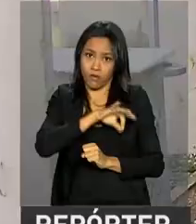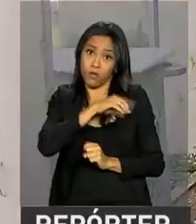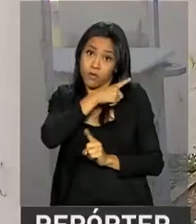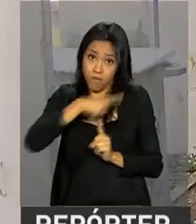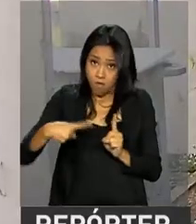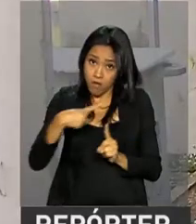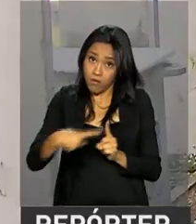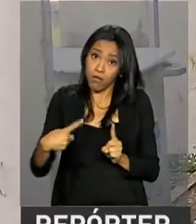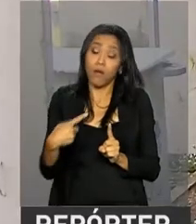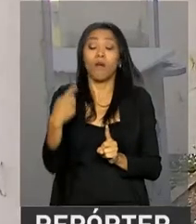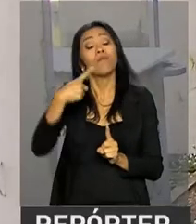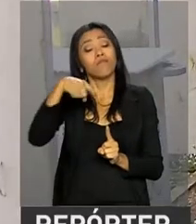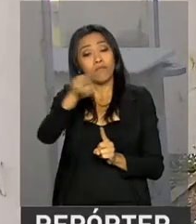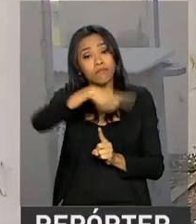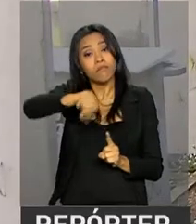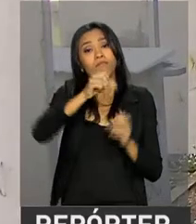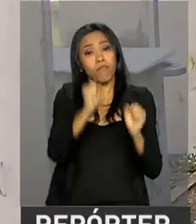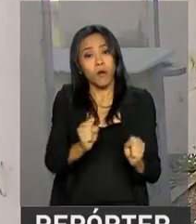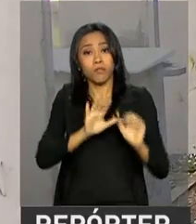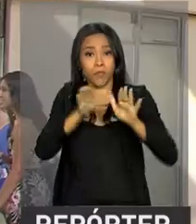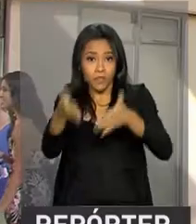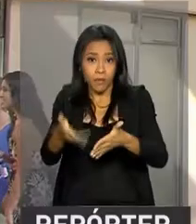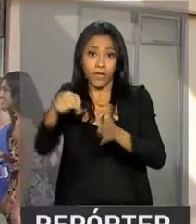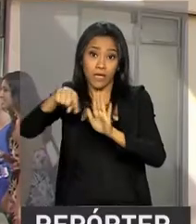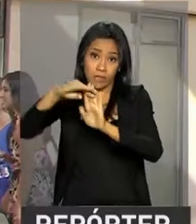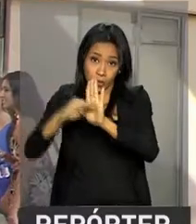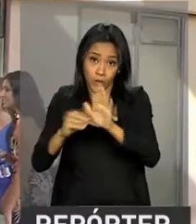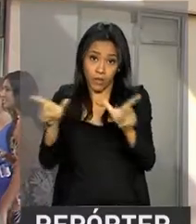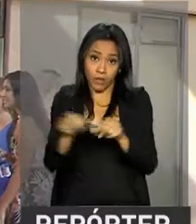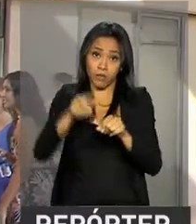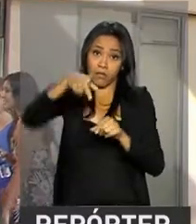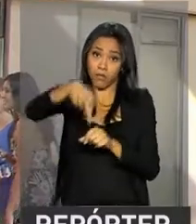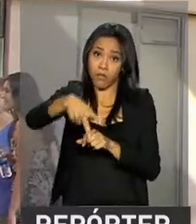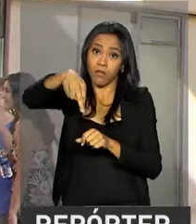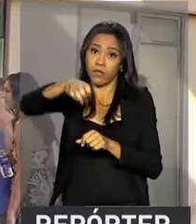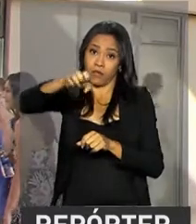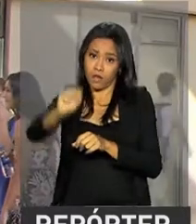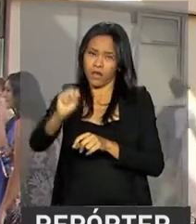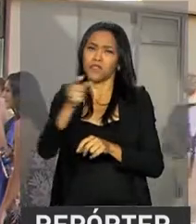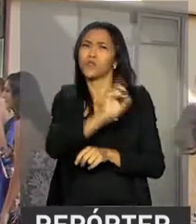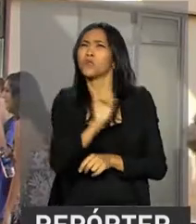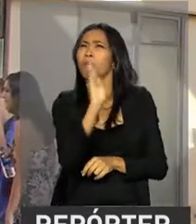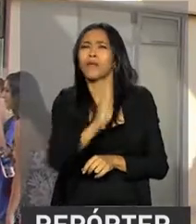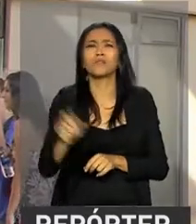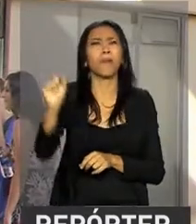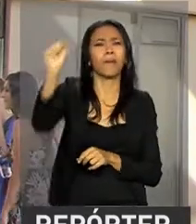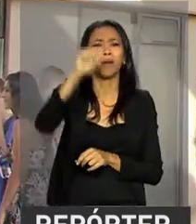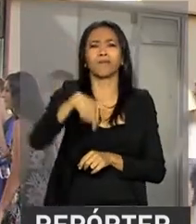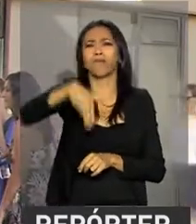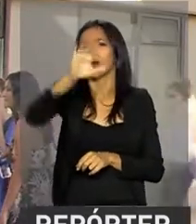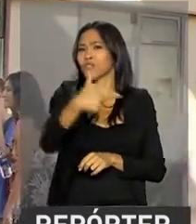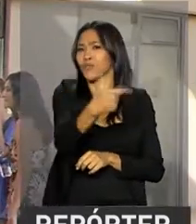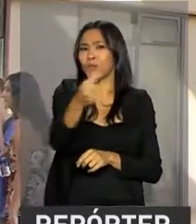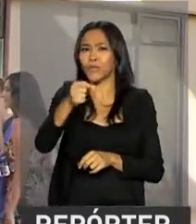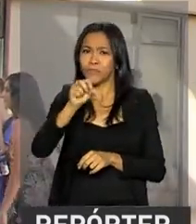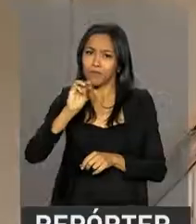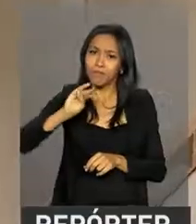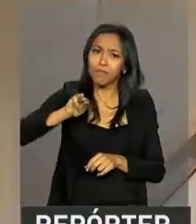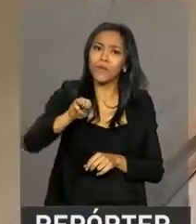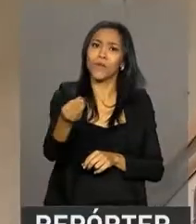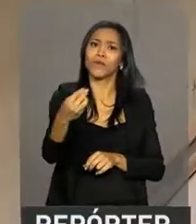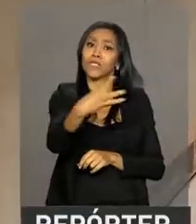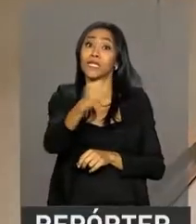meio podem participar do pnaes em todo o país são mais de 2 milhões e 300 mil alunos